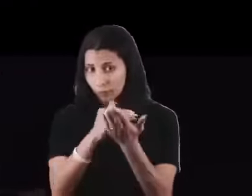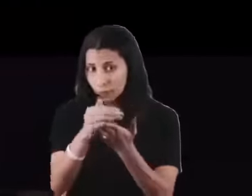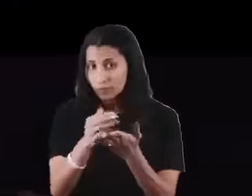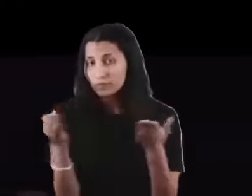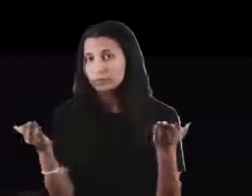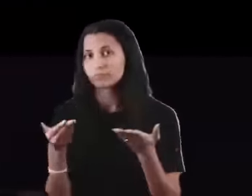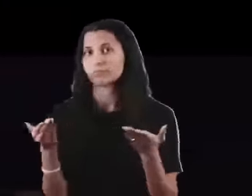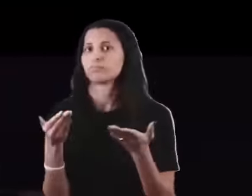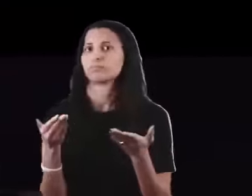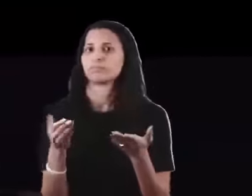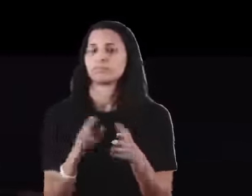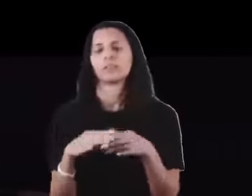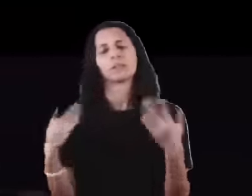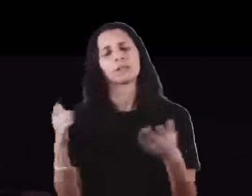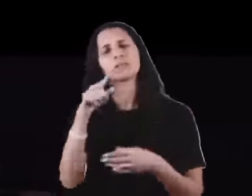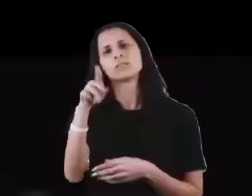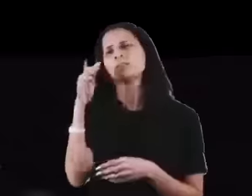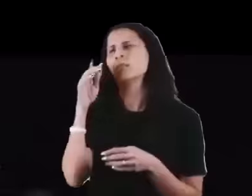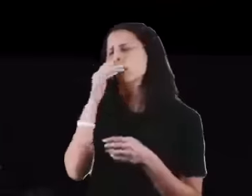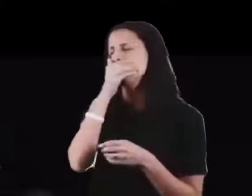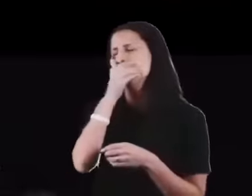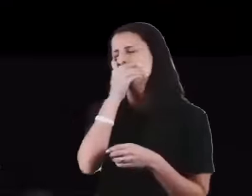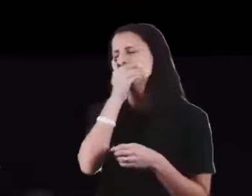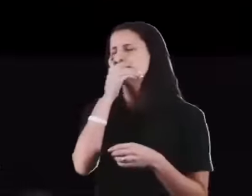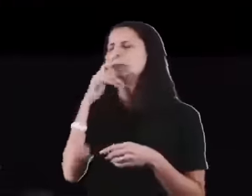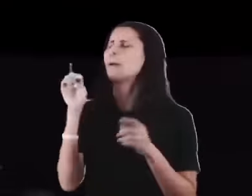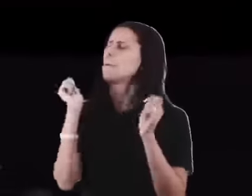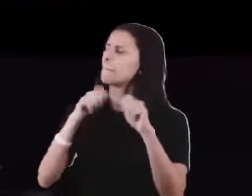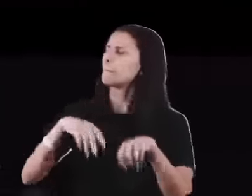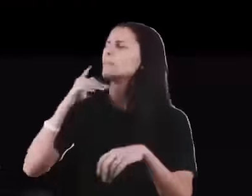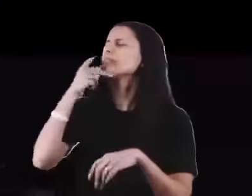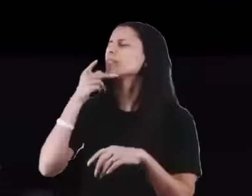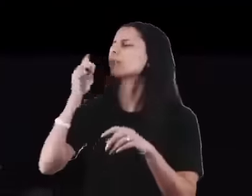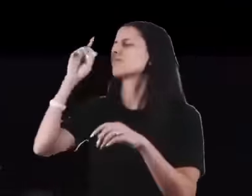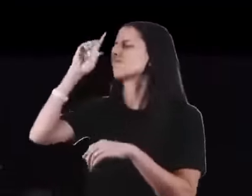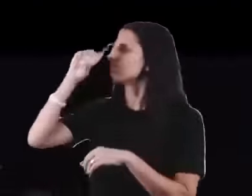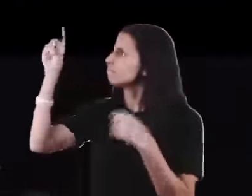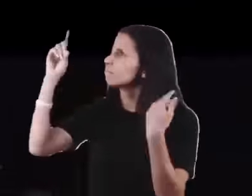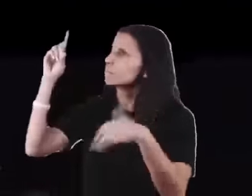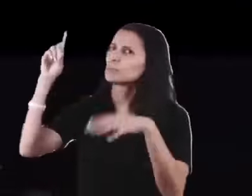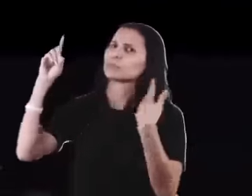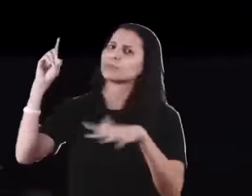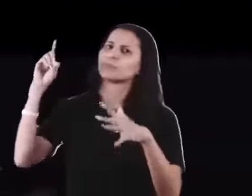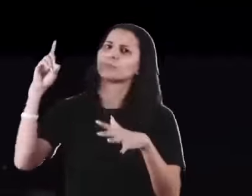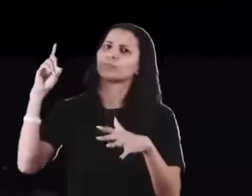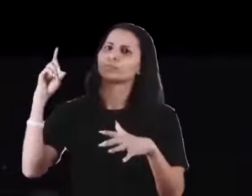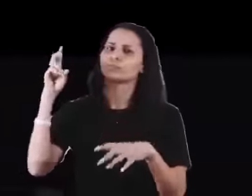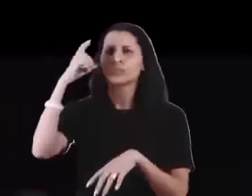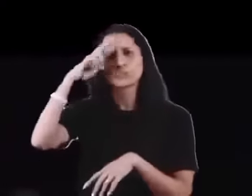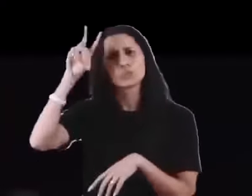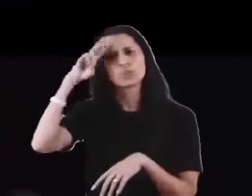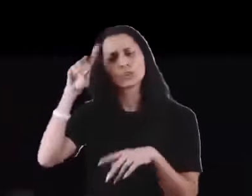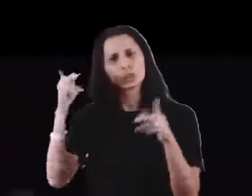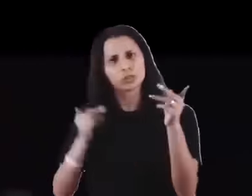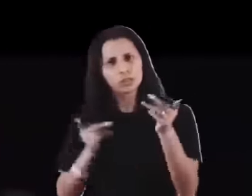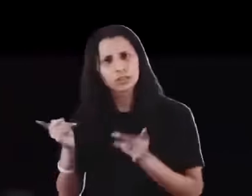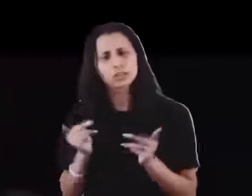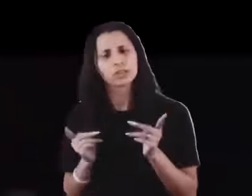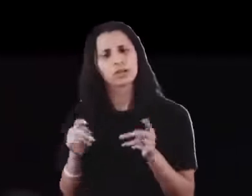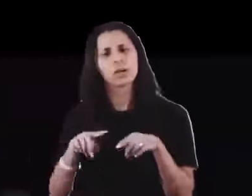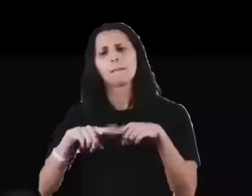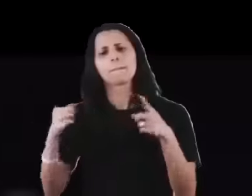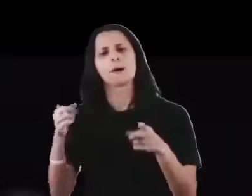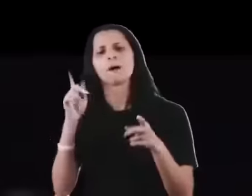E aí você pode ser meu Deus pastora olha de Ah tá mas por que falar DH e